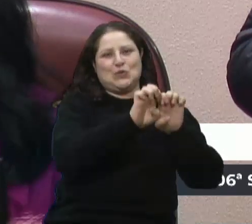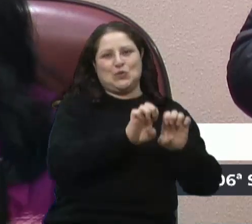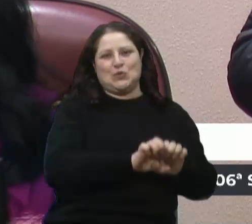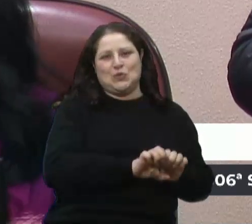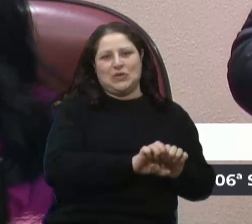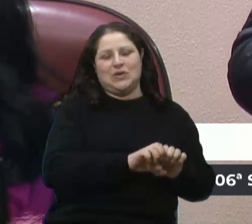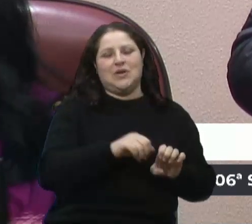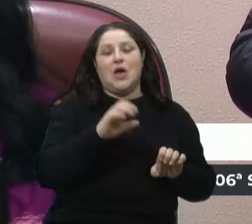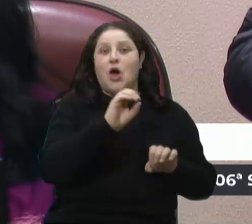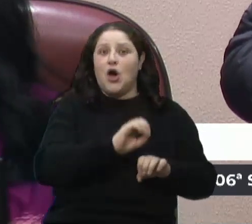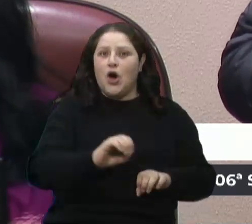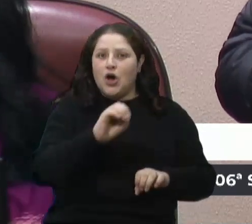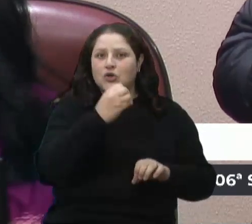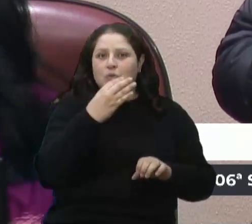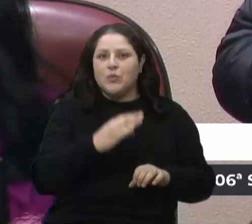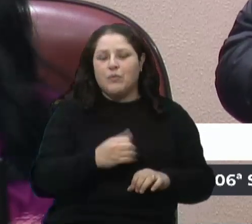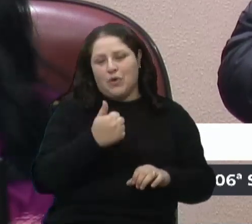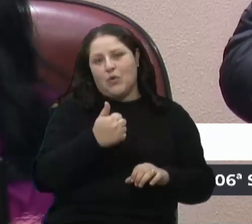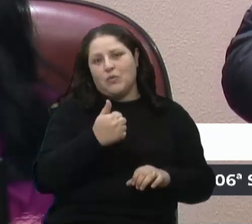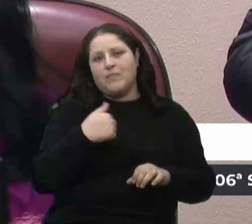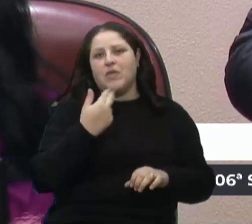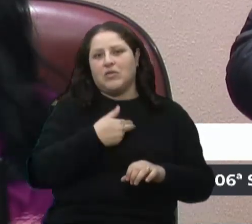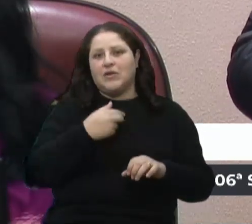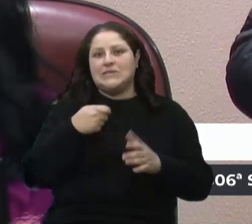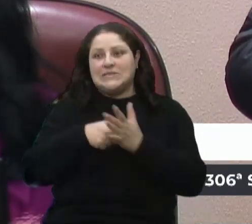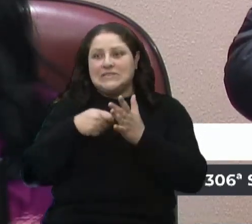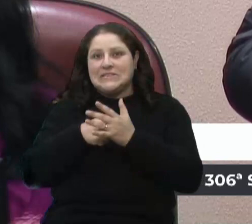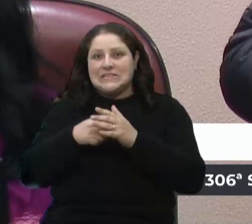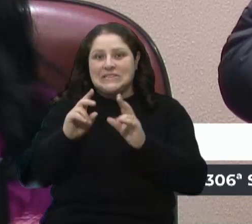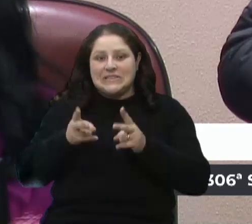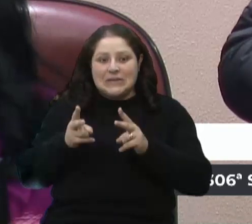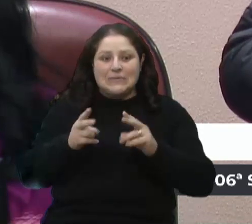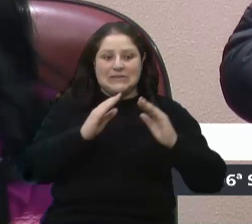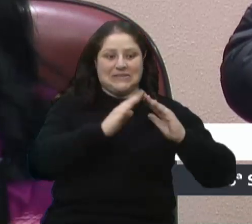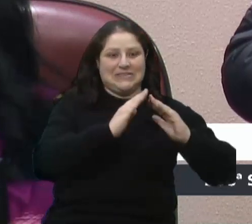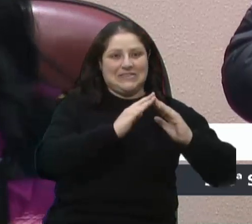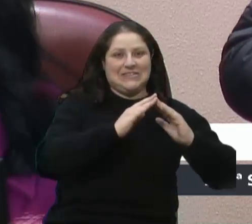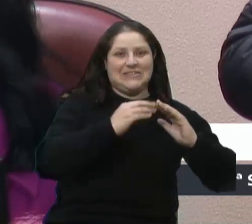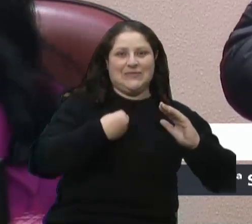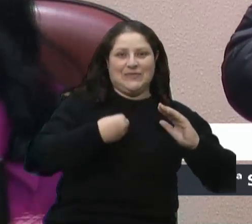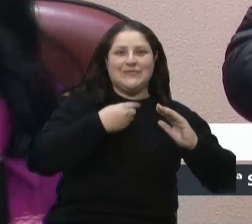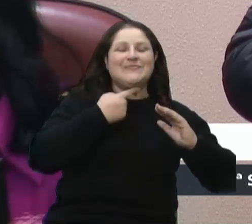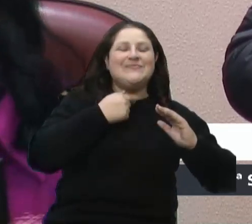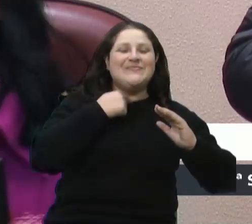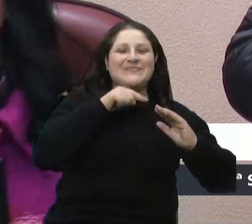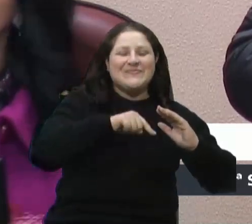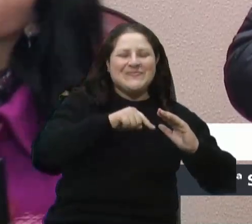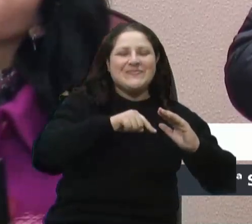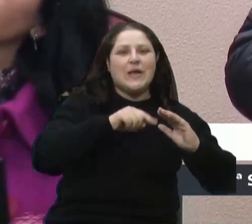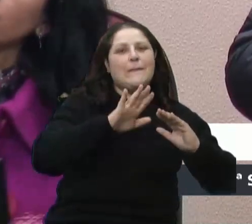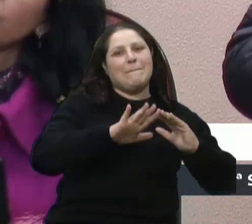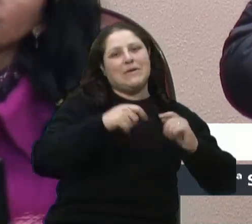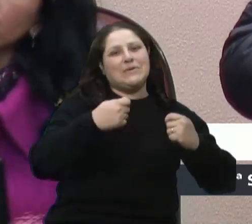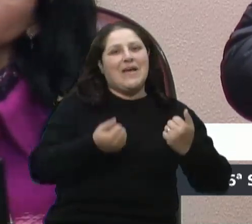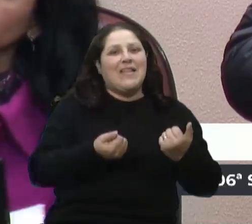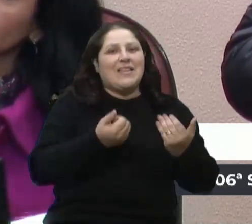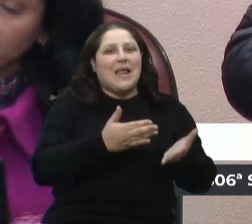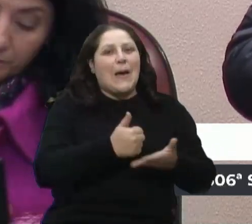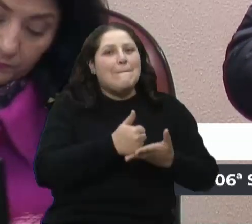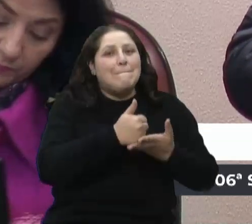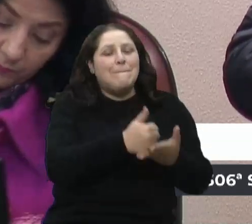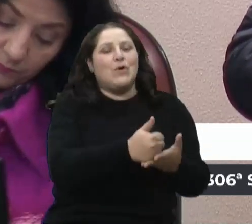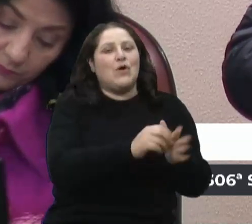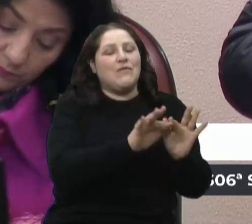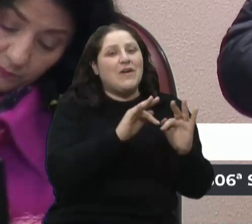sempre de tudo para estar lá mas também para estar lá a gente precisa sim estruturar essas famílias para